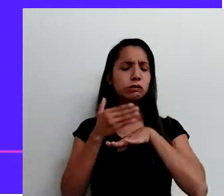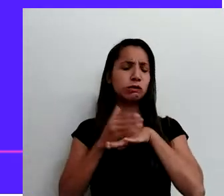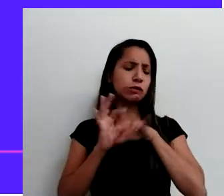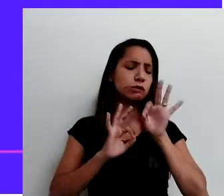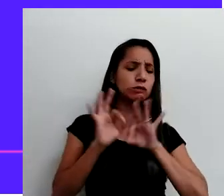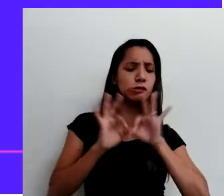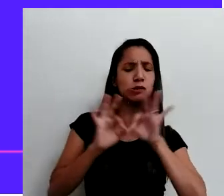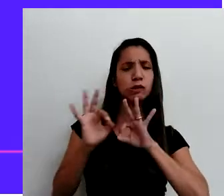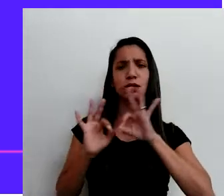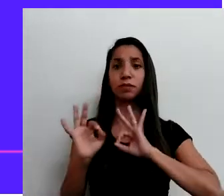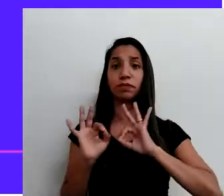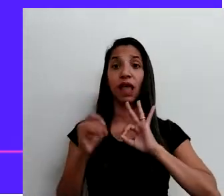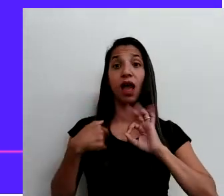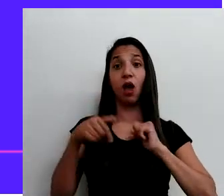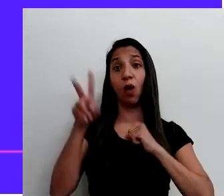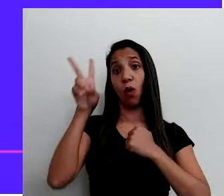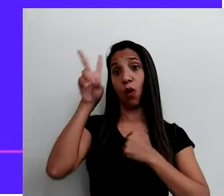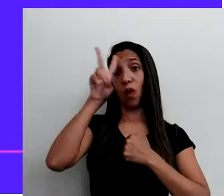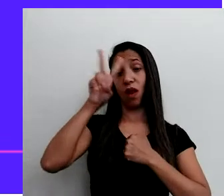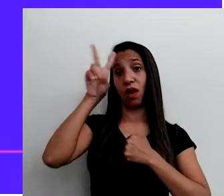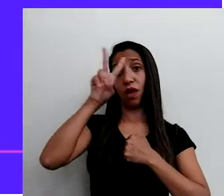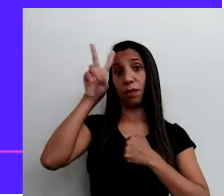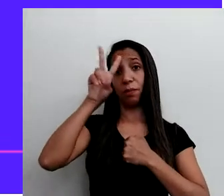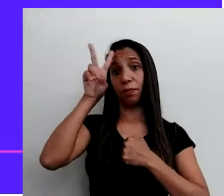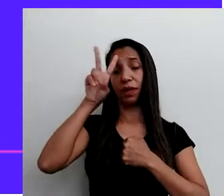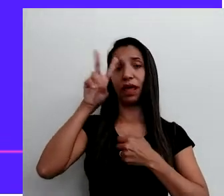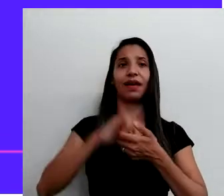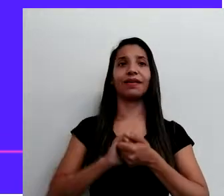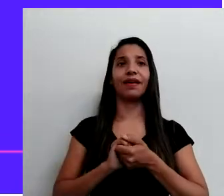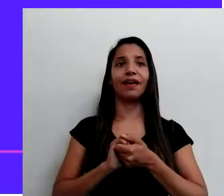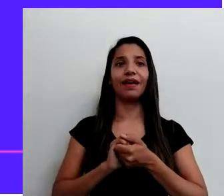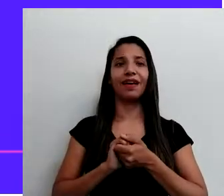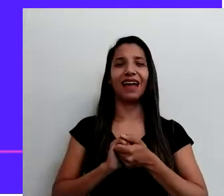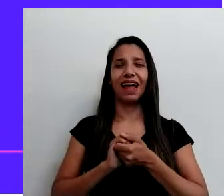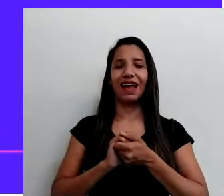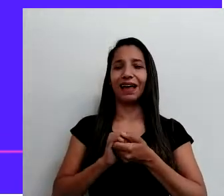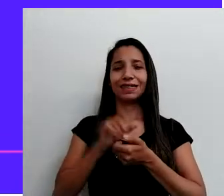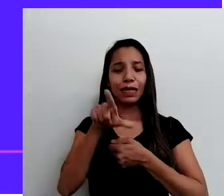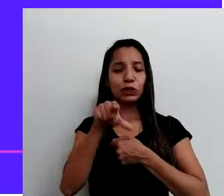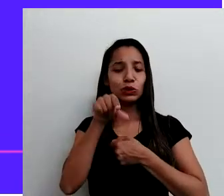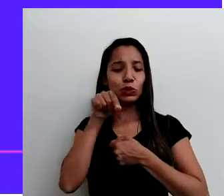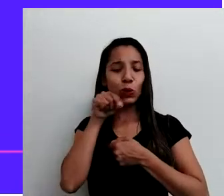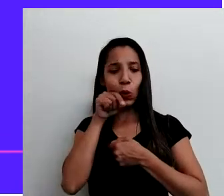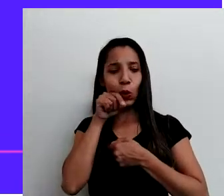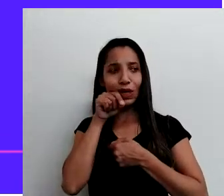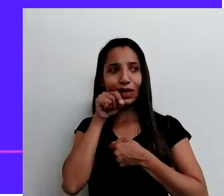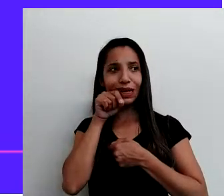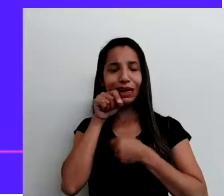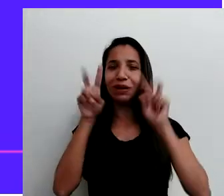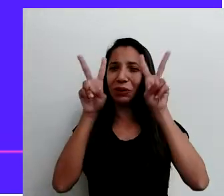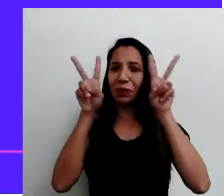E lembrei de um assim, eu acho assim, a escolha do tema, né,